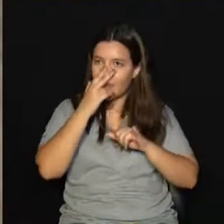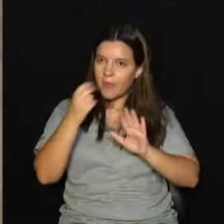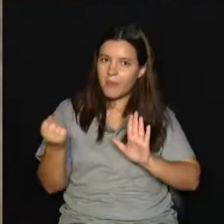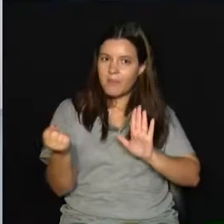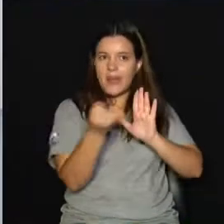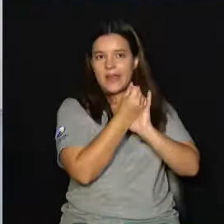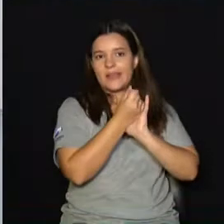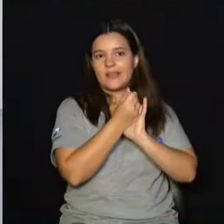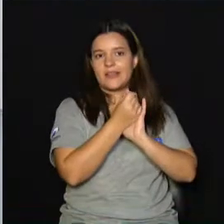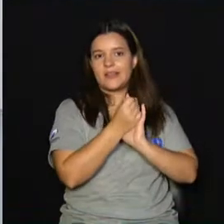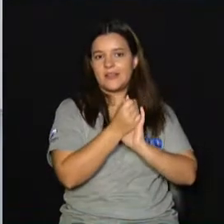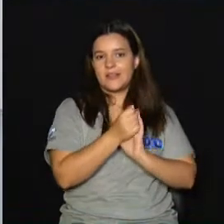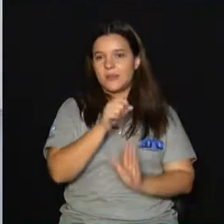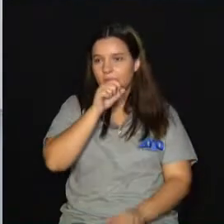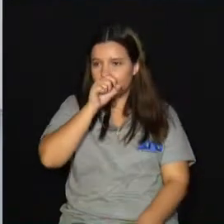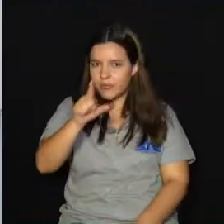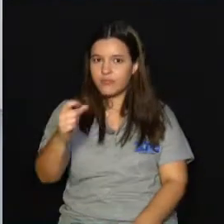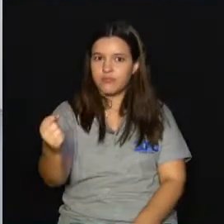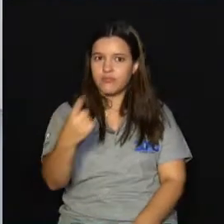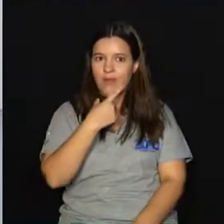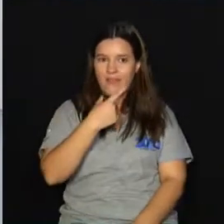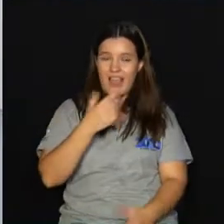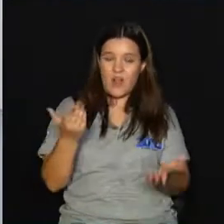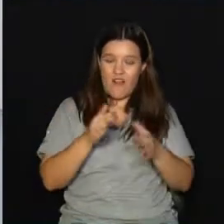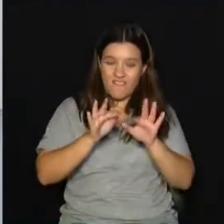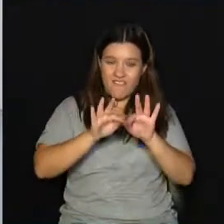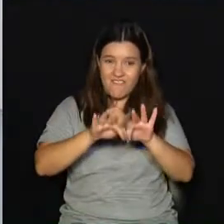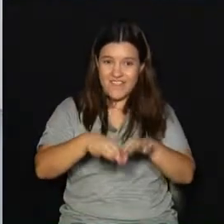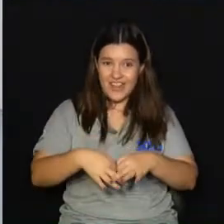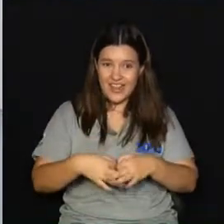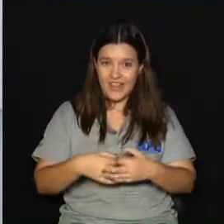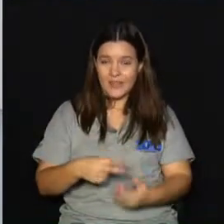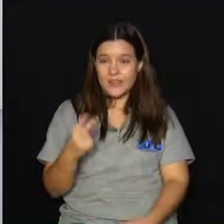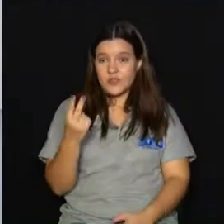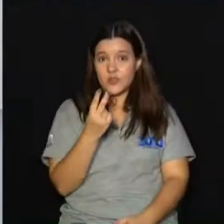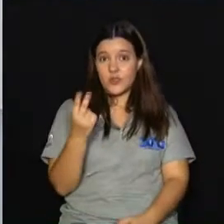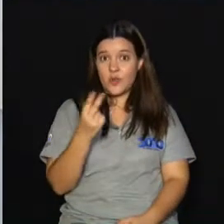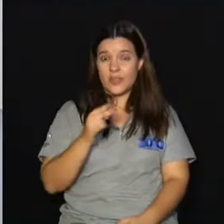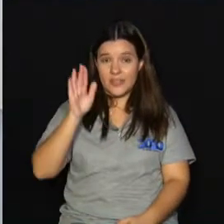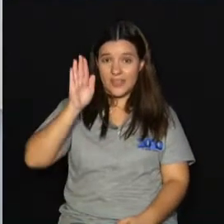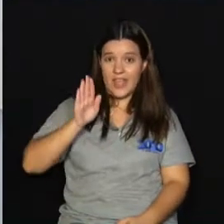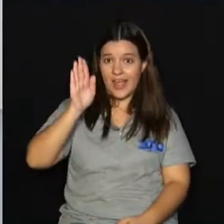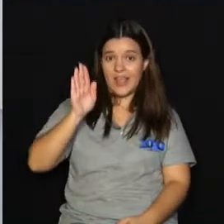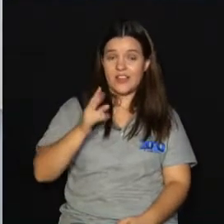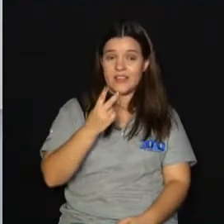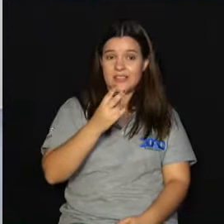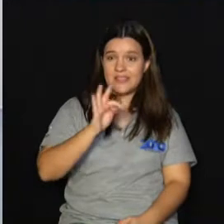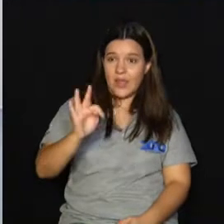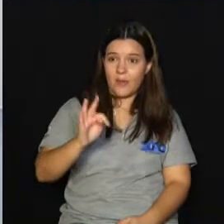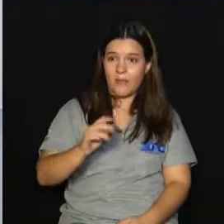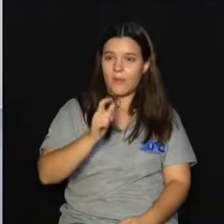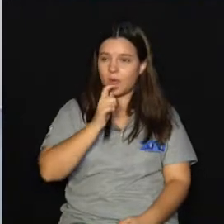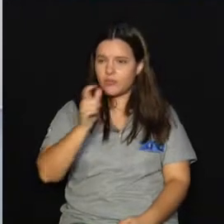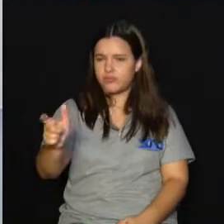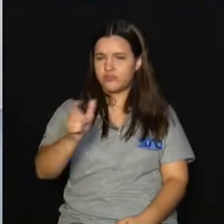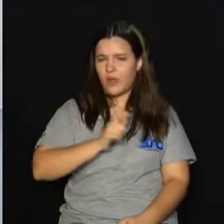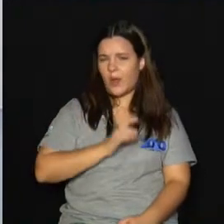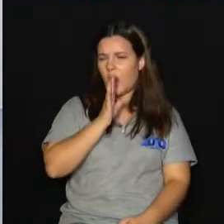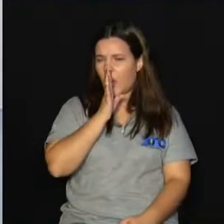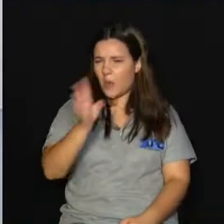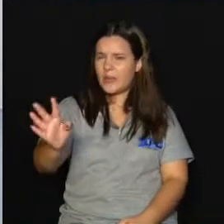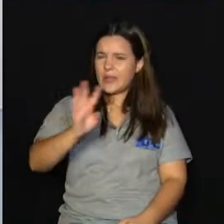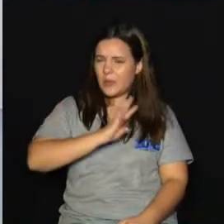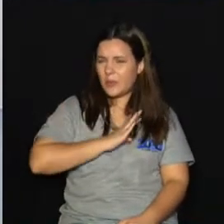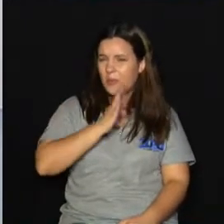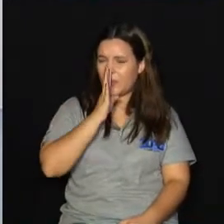pelos ataques, principalmente nesta reta final, né, entre os candidatos que estão no segundo turno, Dário Saad e o Rafa